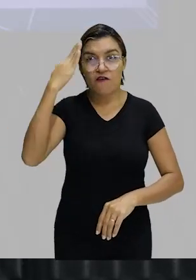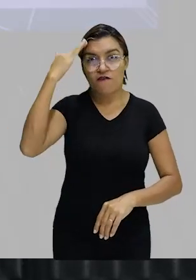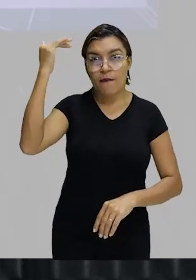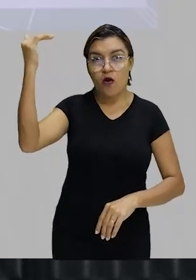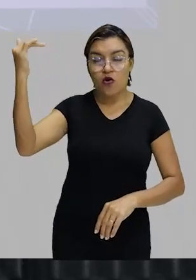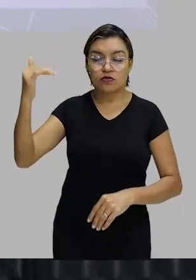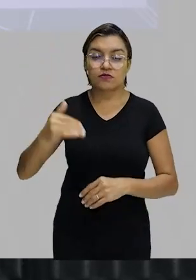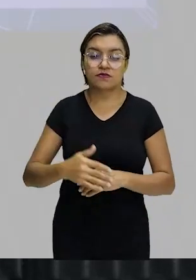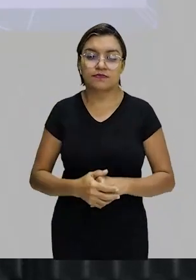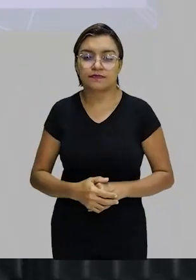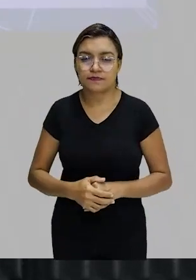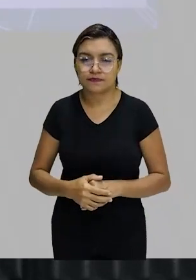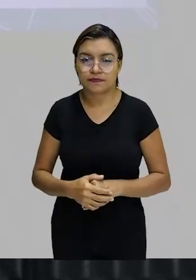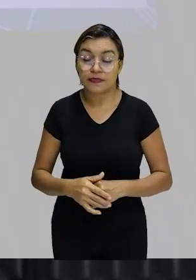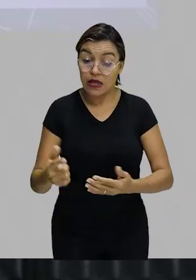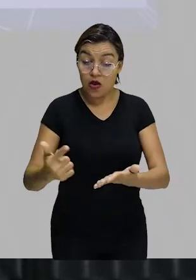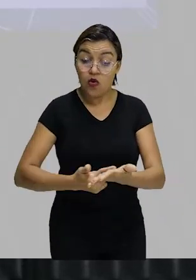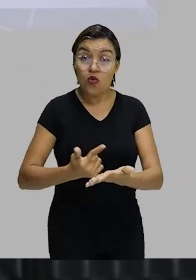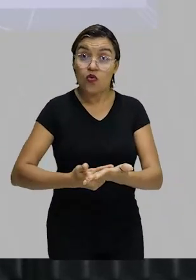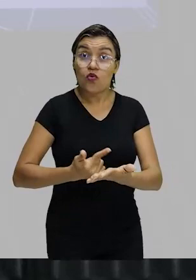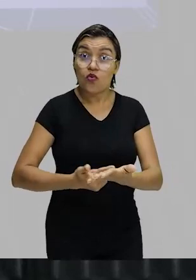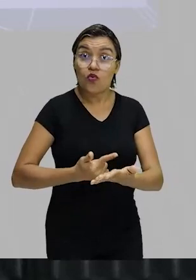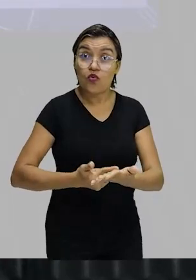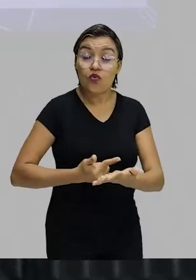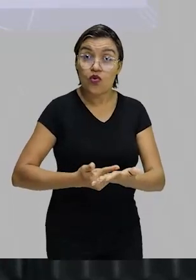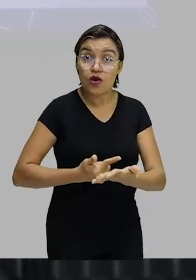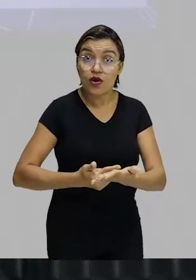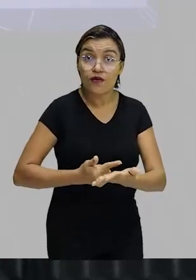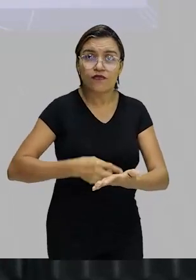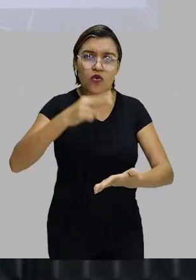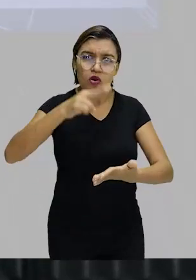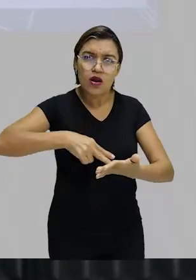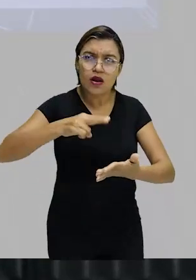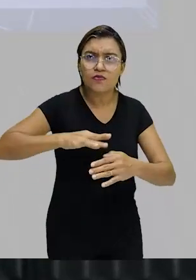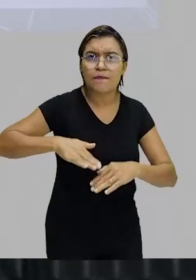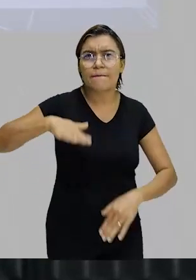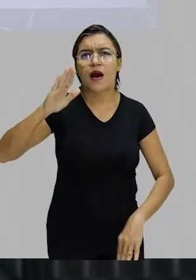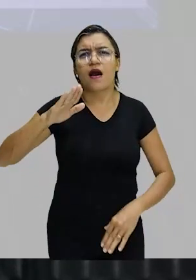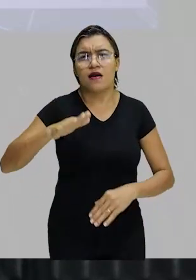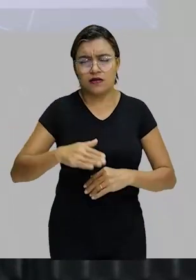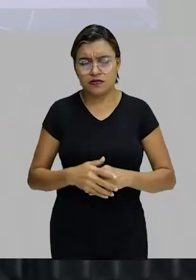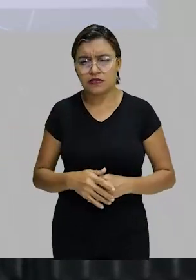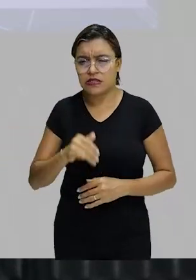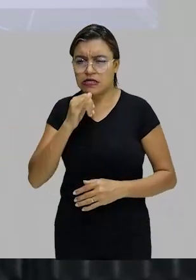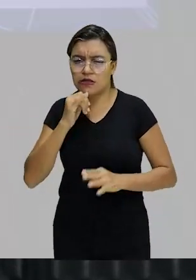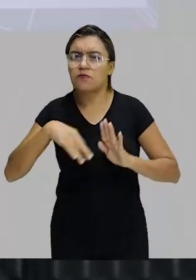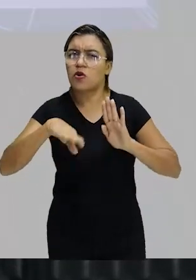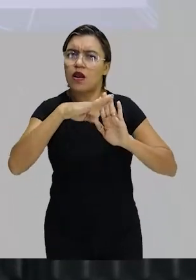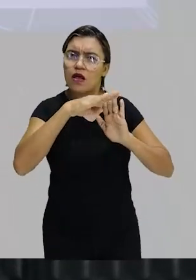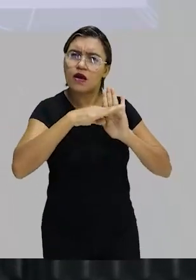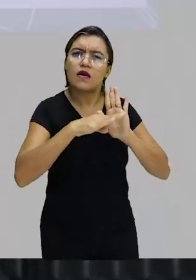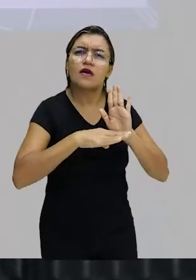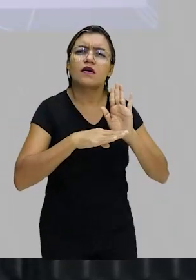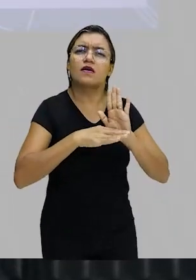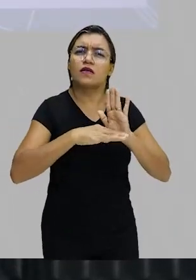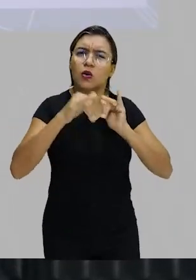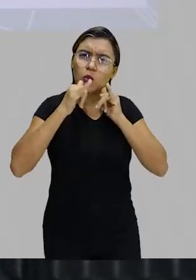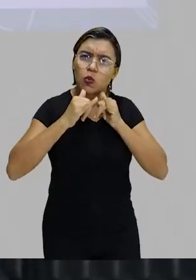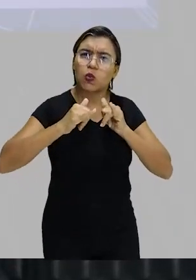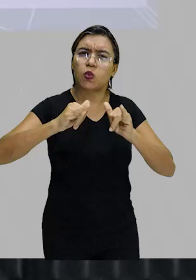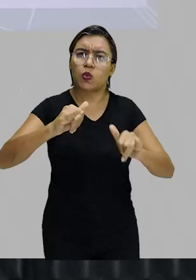read book, o livro que é mais lido. Tá? Então, de novo, listas que são divulgadas e que são disseminadas